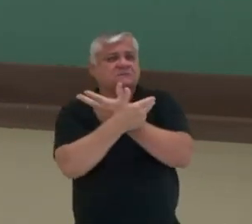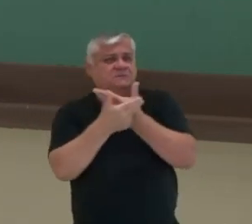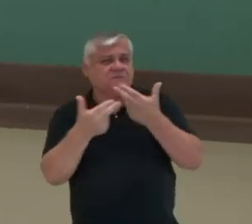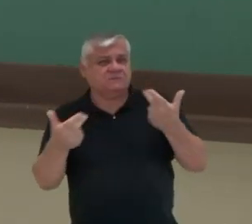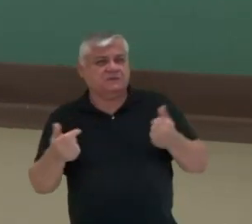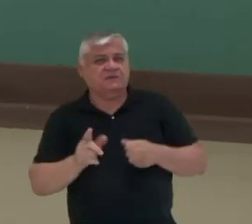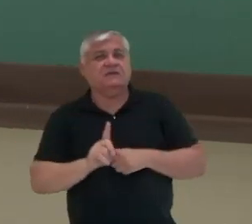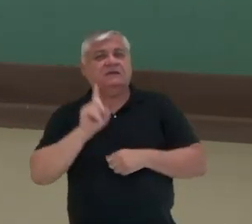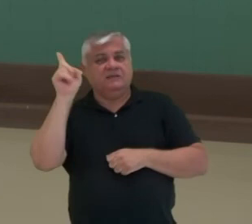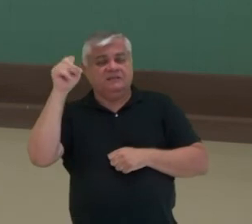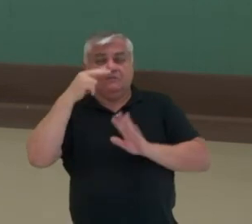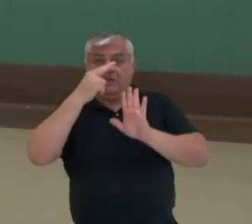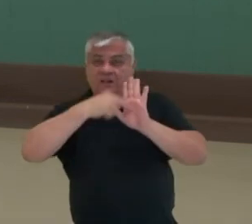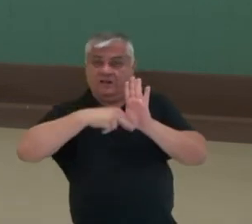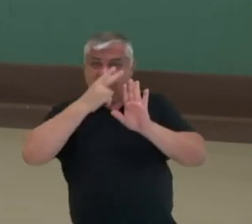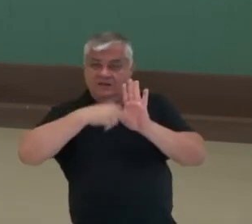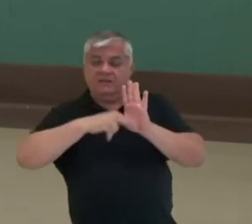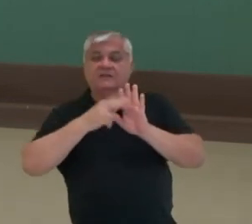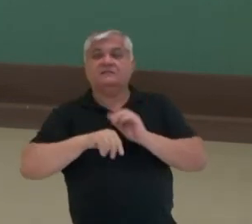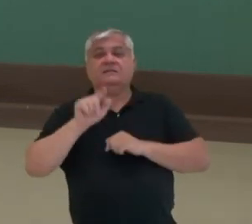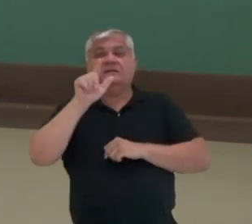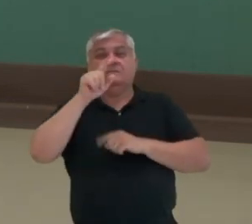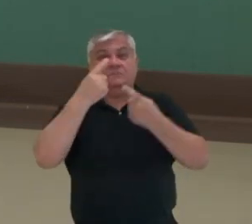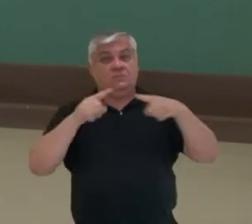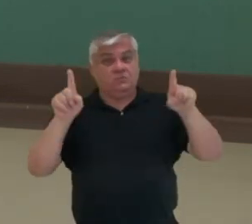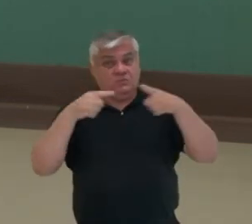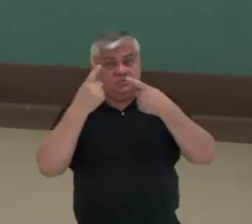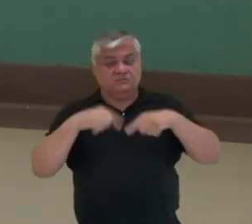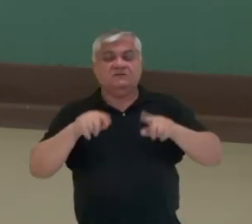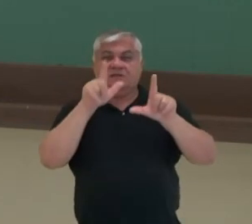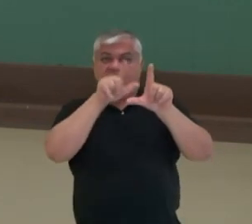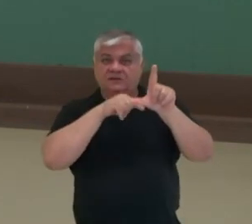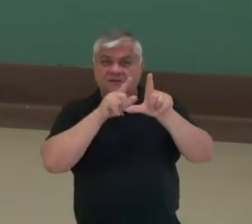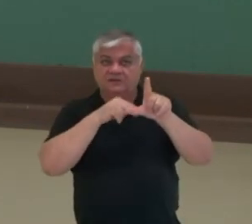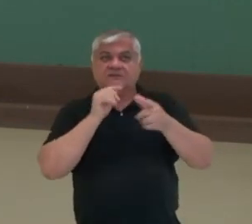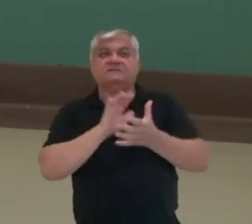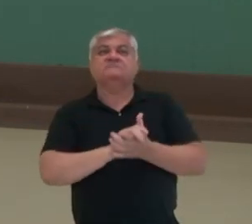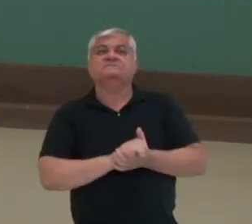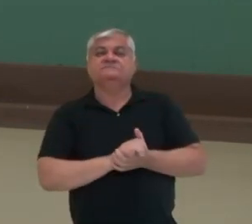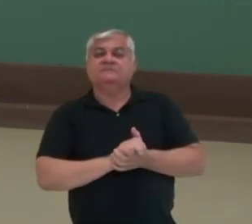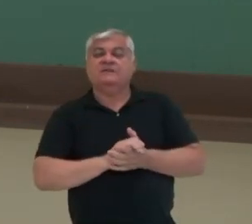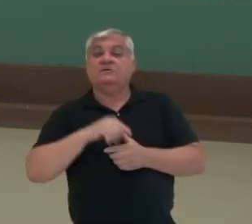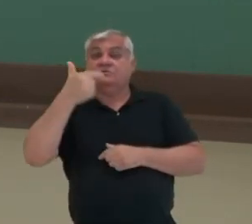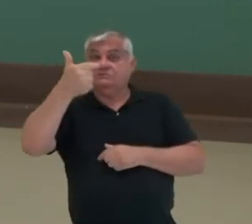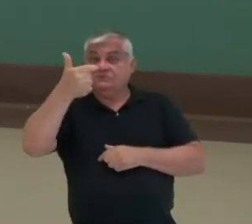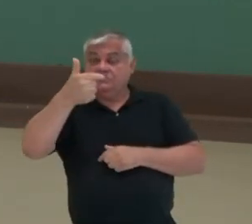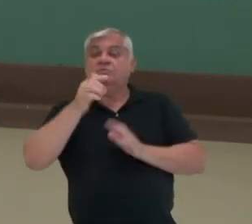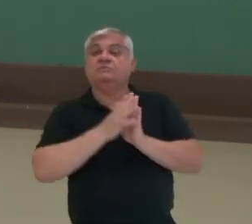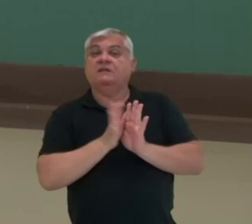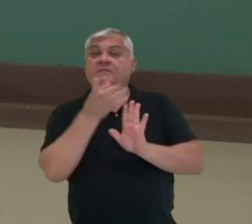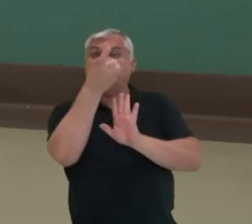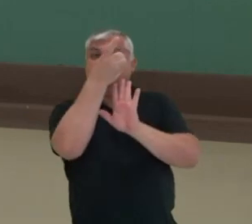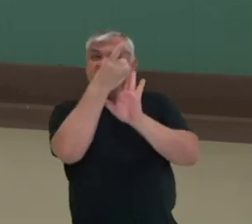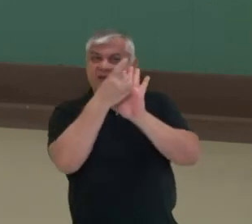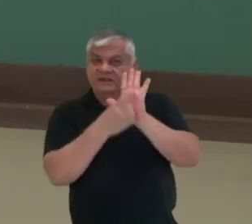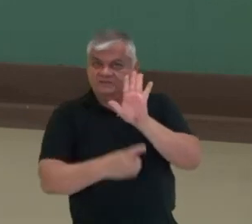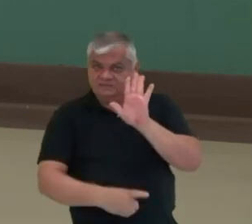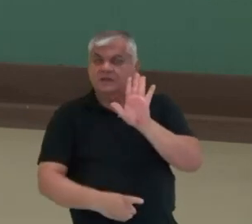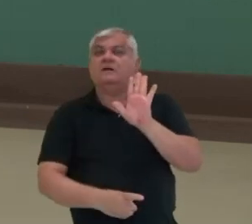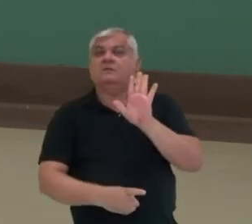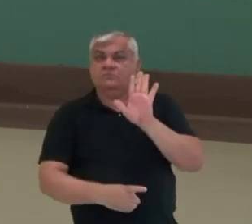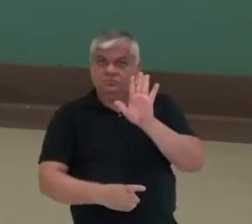tinha uma letra musical dos Titãs, primeiro texto motivador. O segundo, um fragmento da